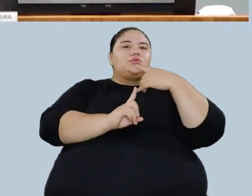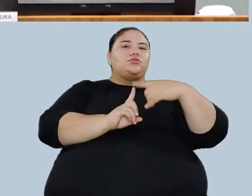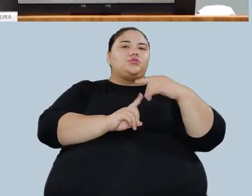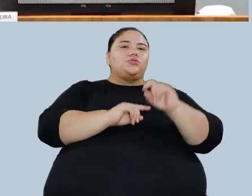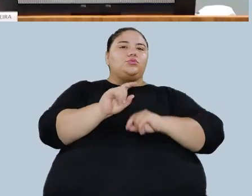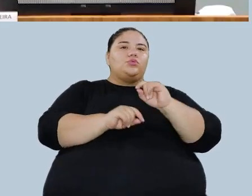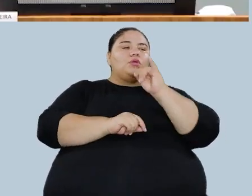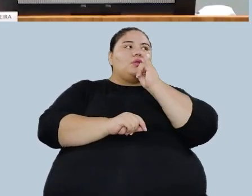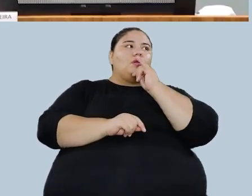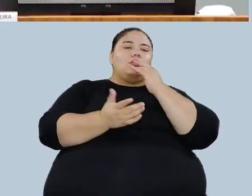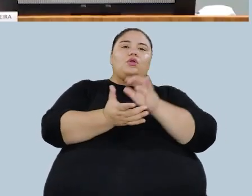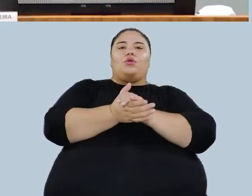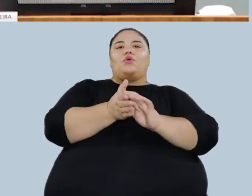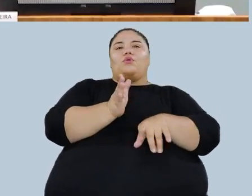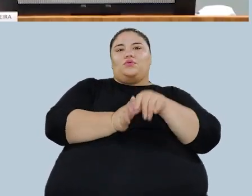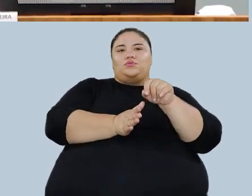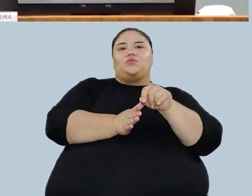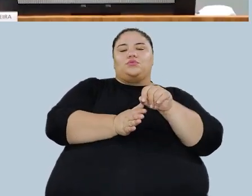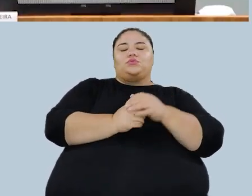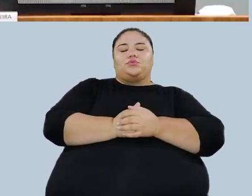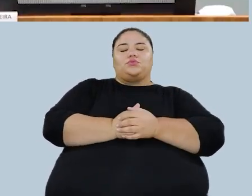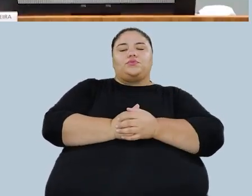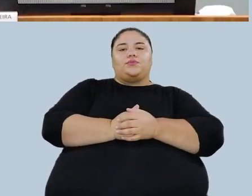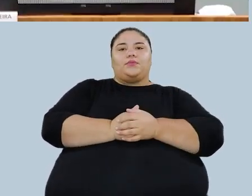típico do consórcio. Né?